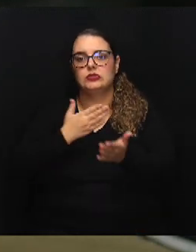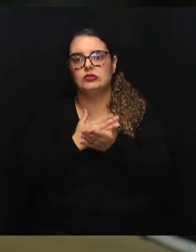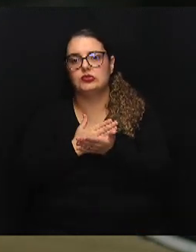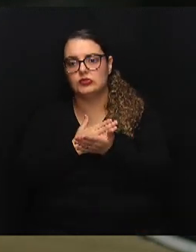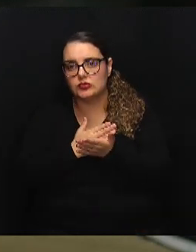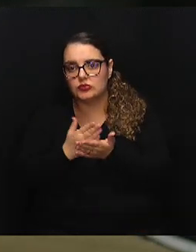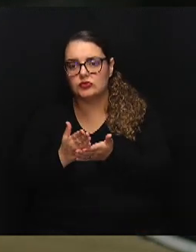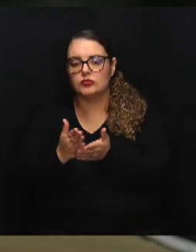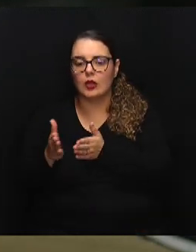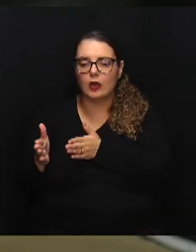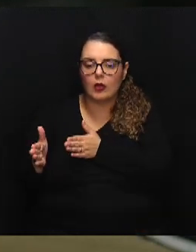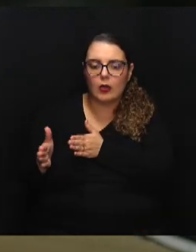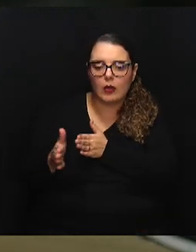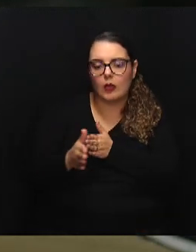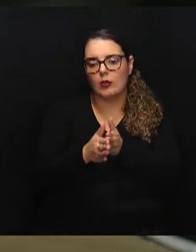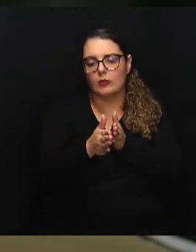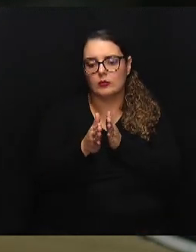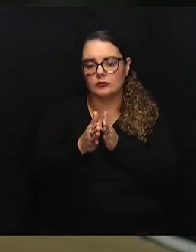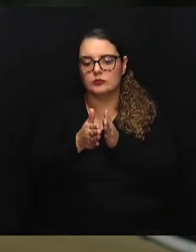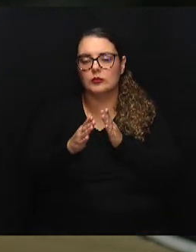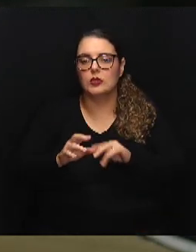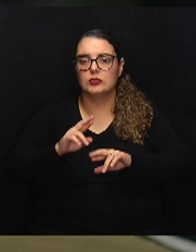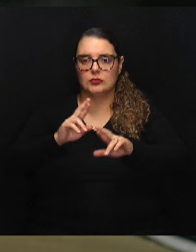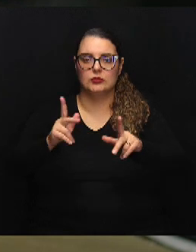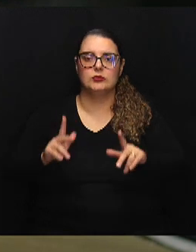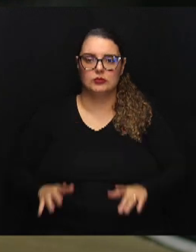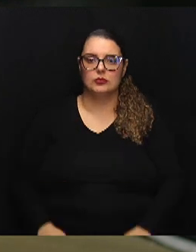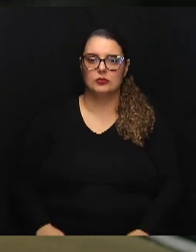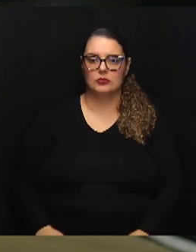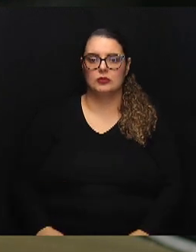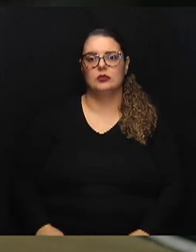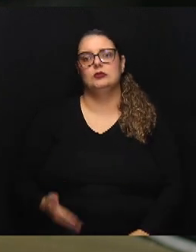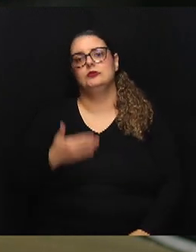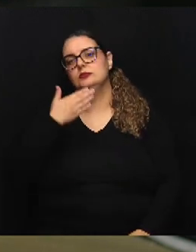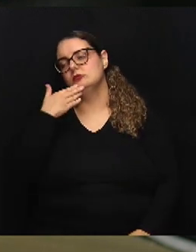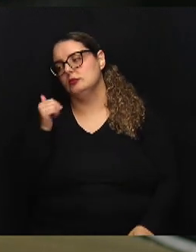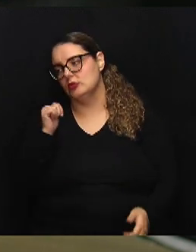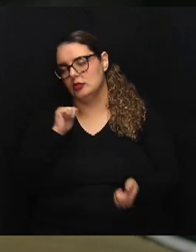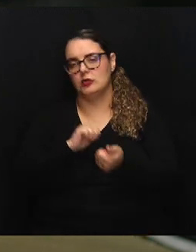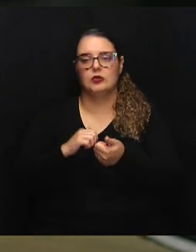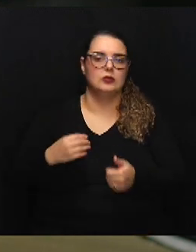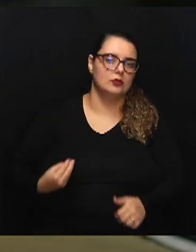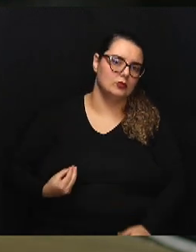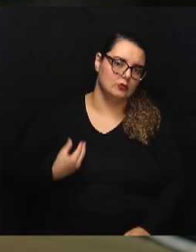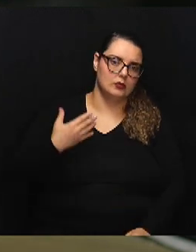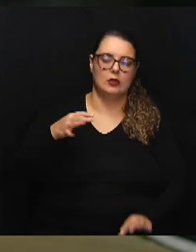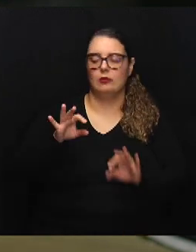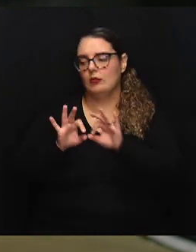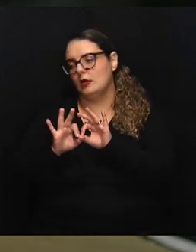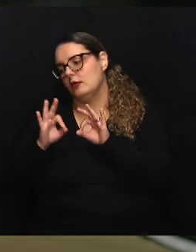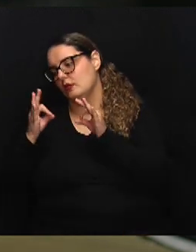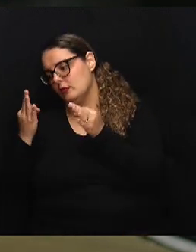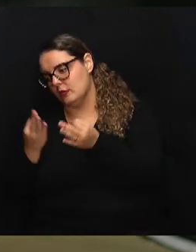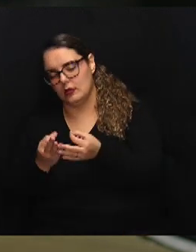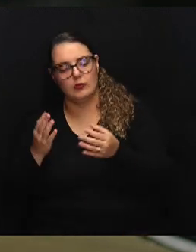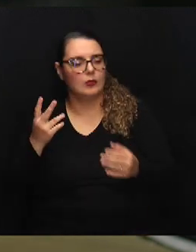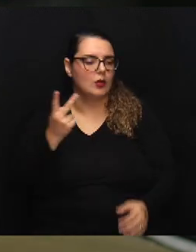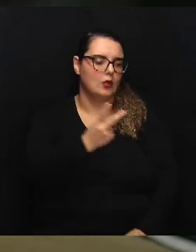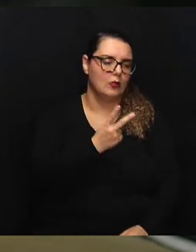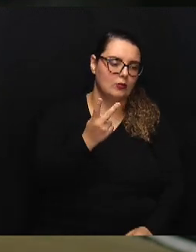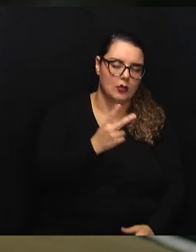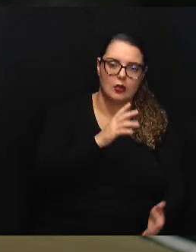de uma caminhada diferente, de uma melhor qualidade de vida, seja para a família, seja para o casal,